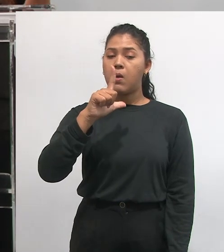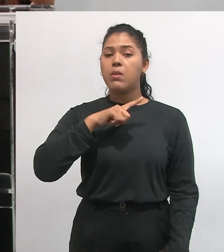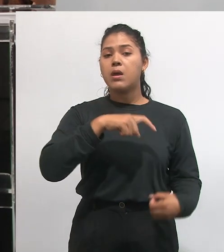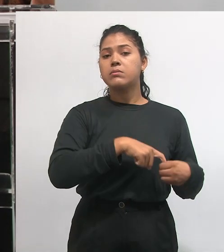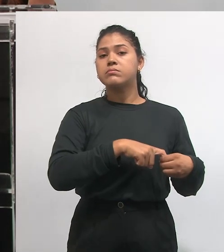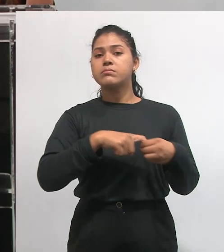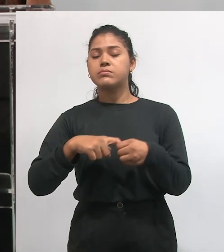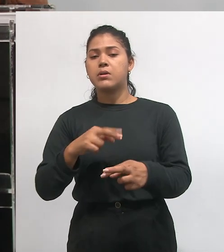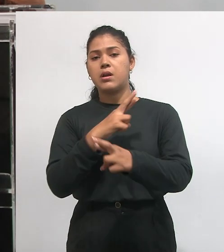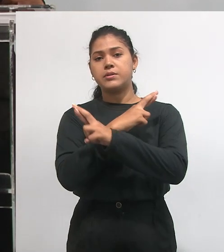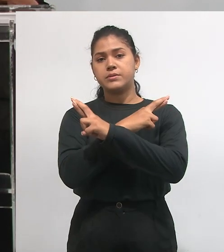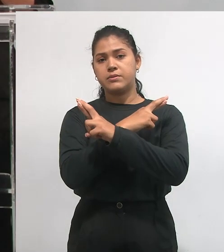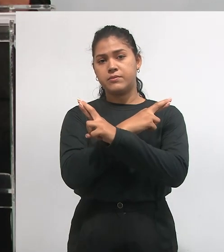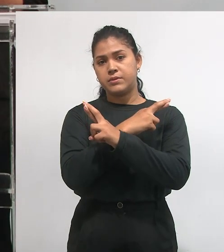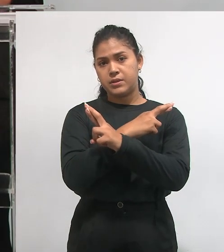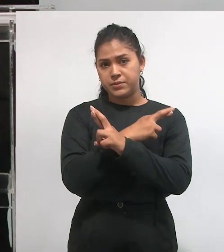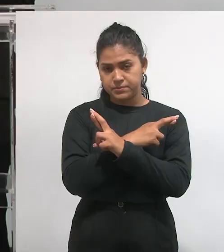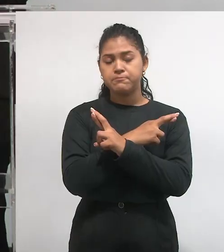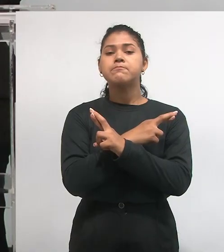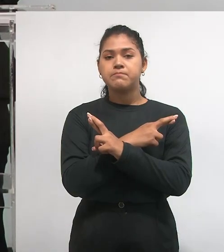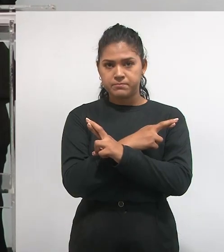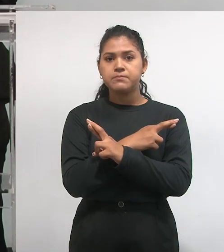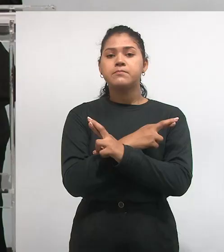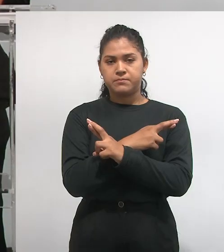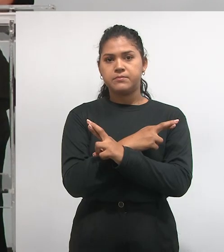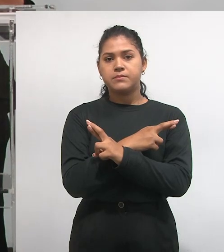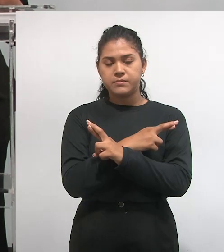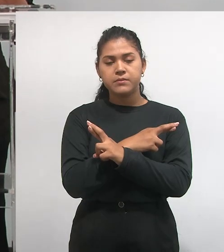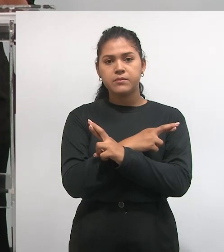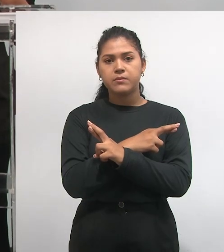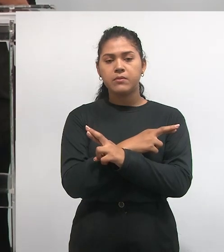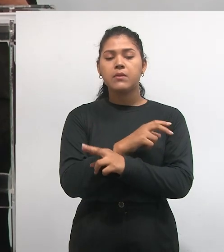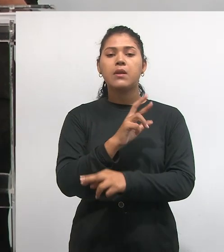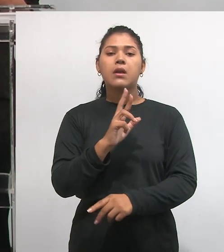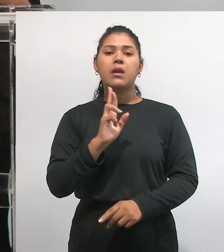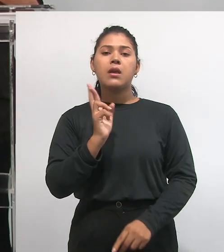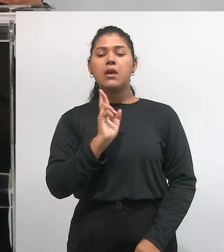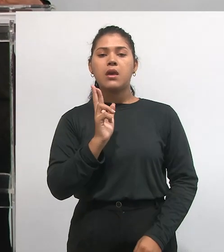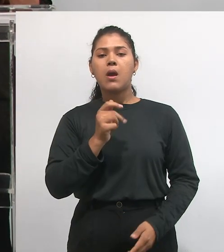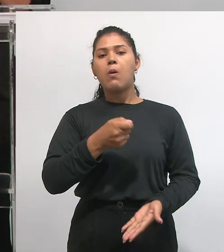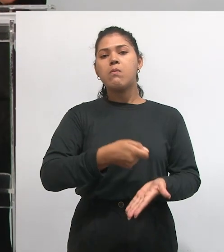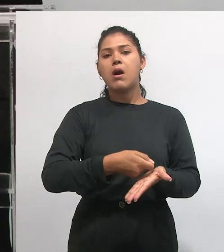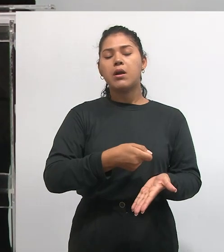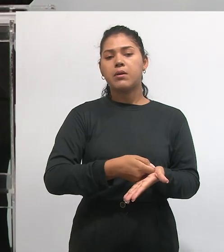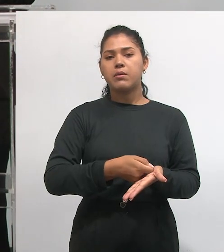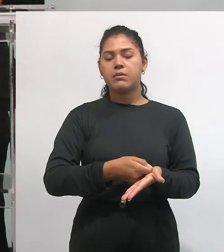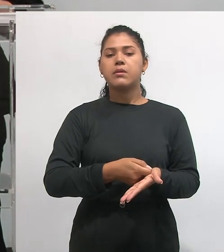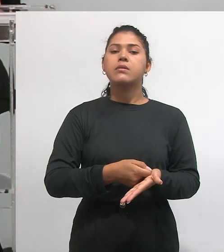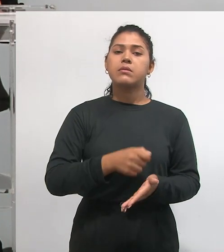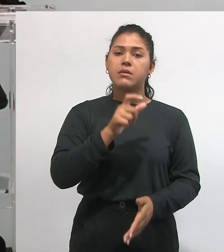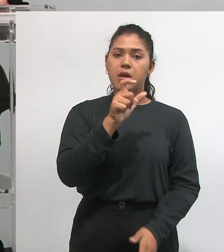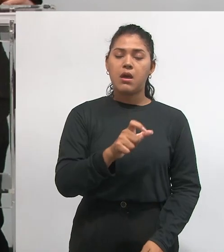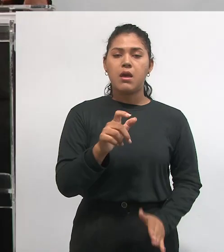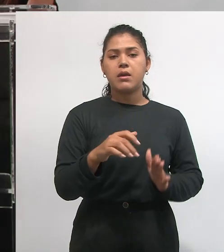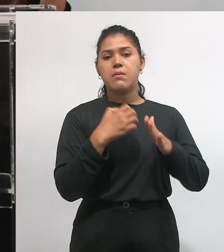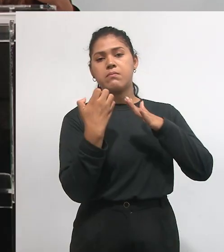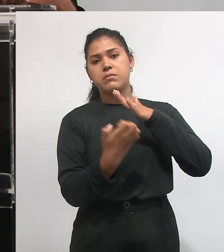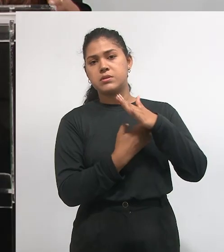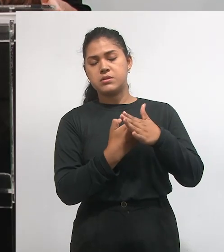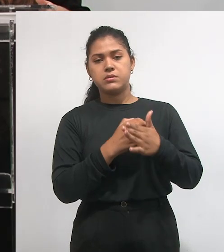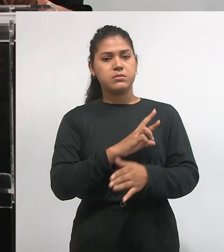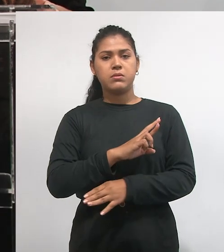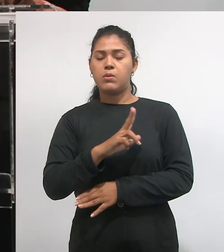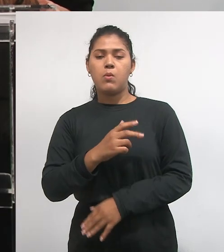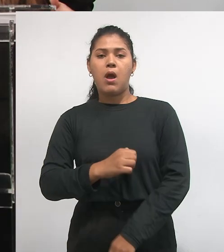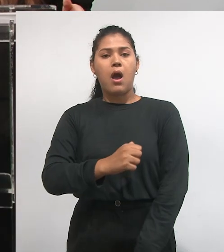especificando o que ele precisa fazer. E aí vai estar excluindo o contribuinte dessa obrigação. Então, fica bem tranquilo aqui um exemplo